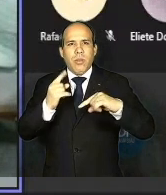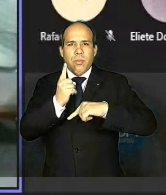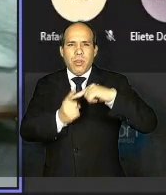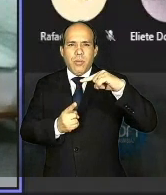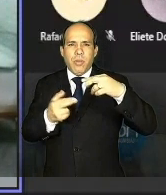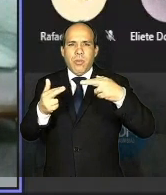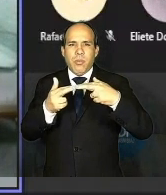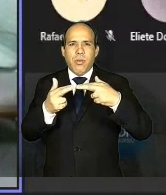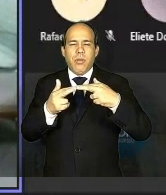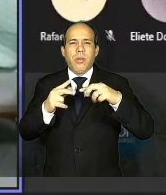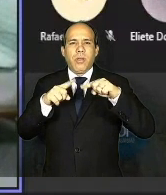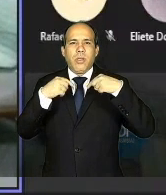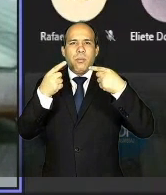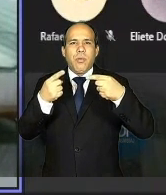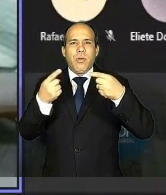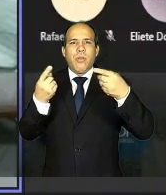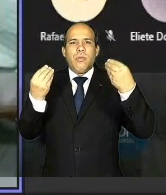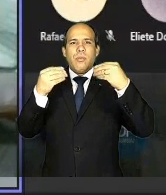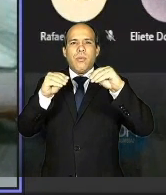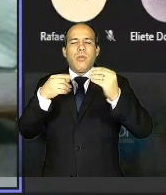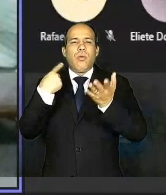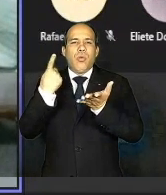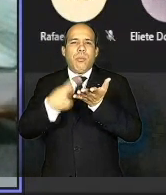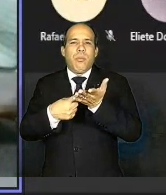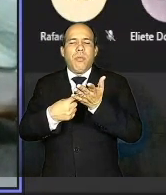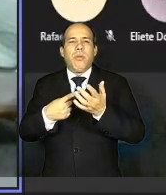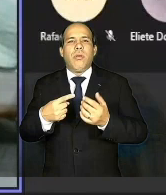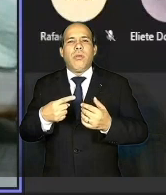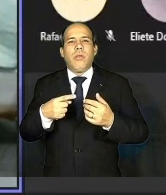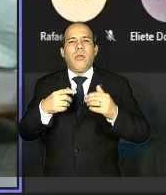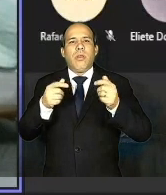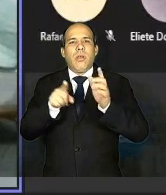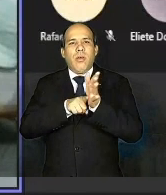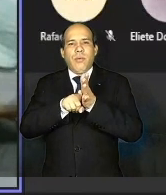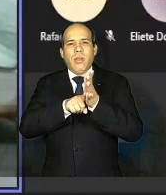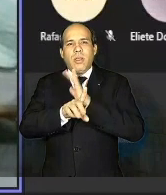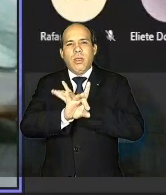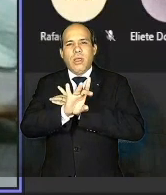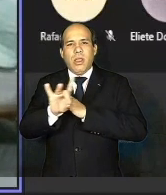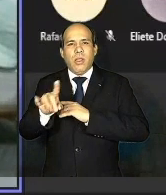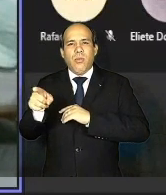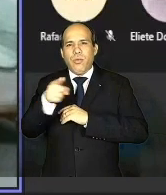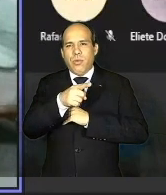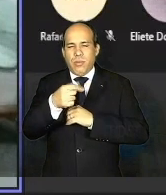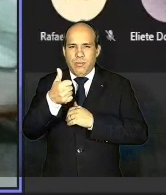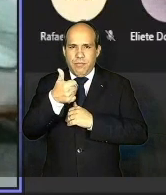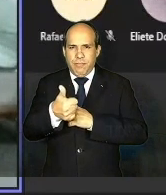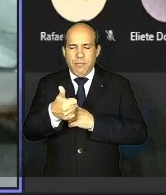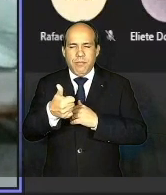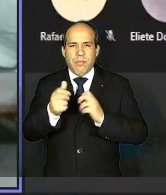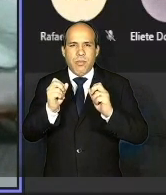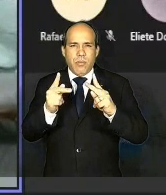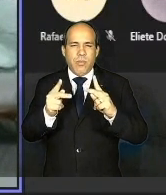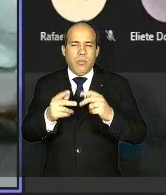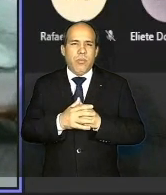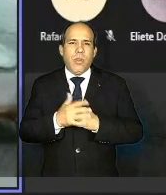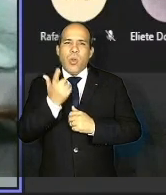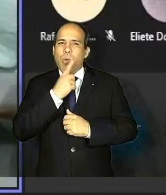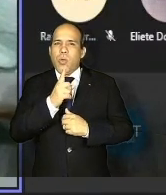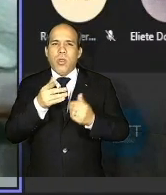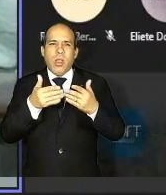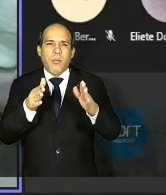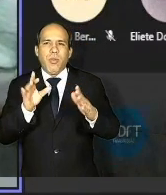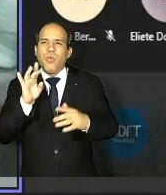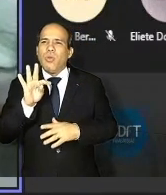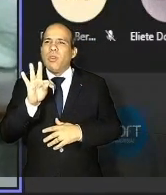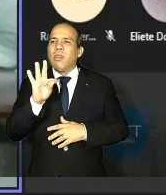seguinte, vamos proclamar parcialmente e na extensão de quórum me comprometo a fazer essas avaliações das ponderações de Vossa